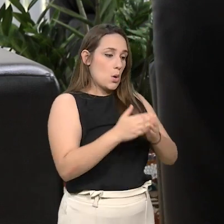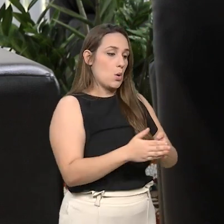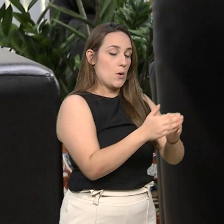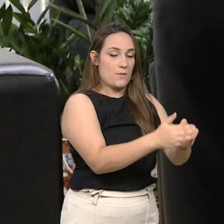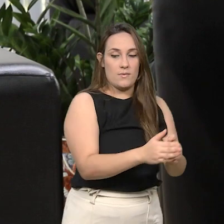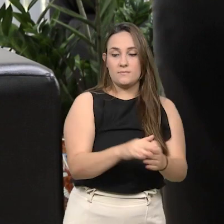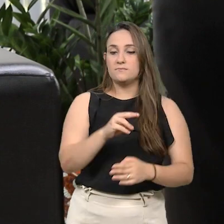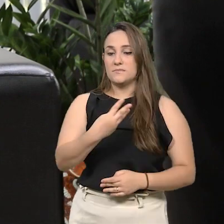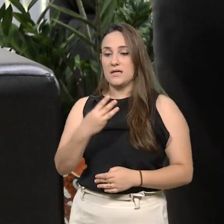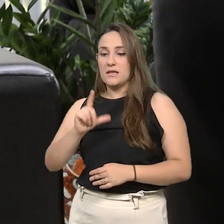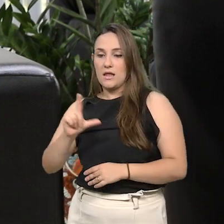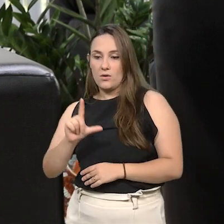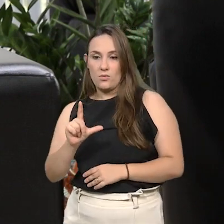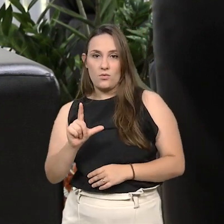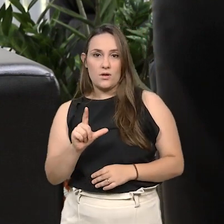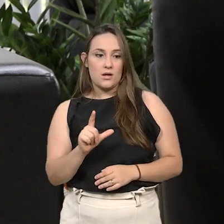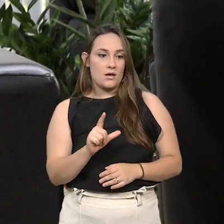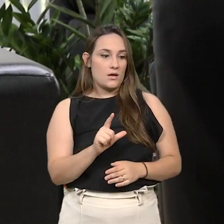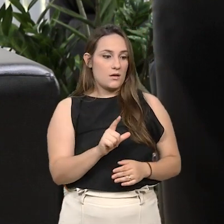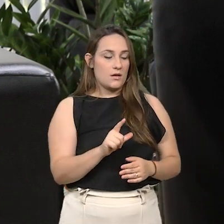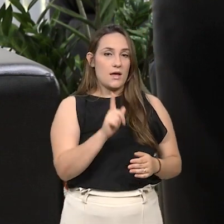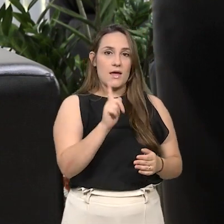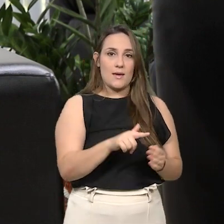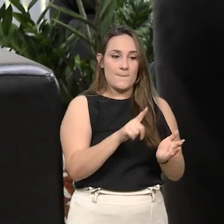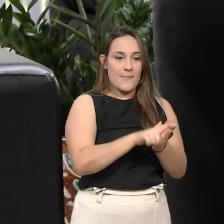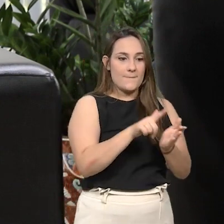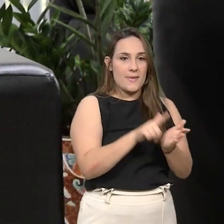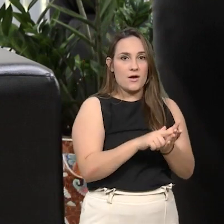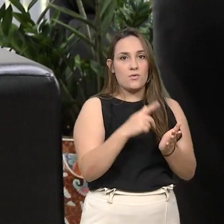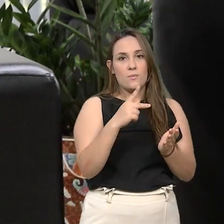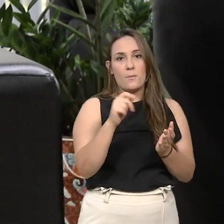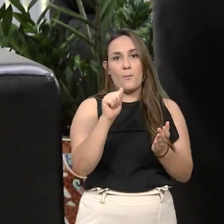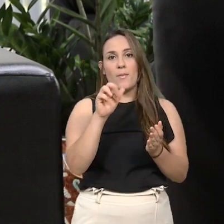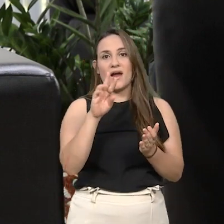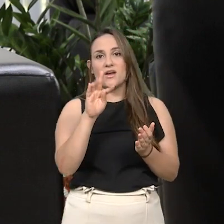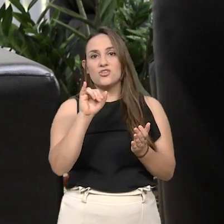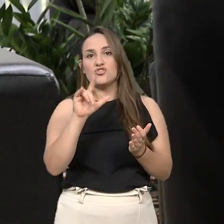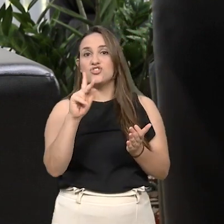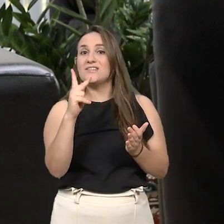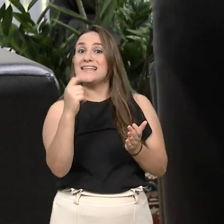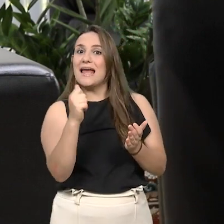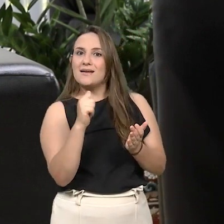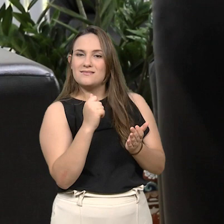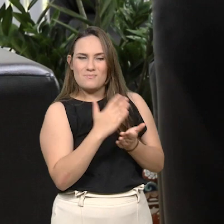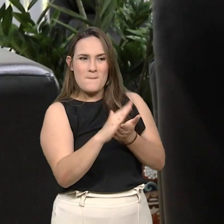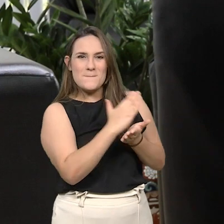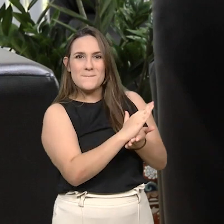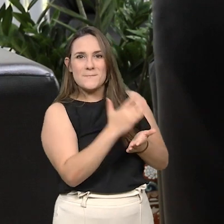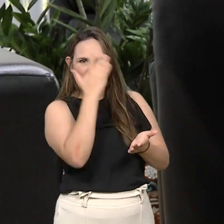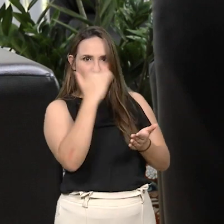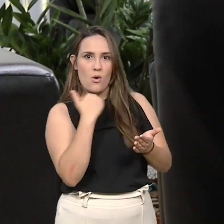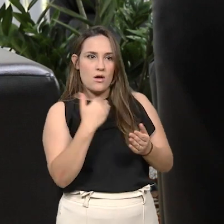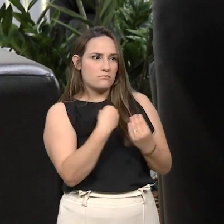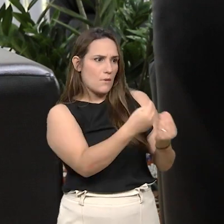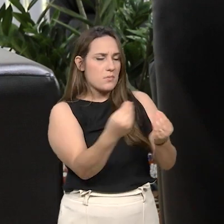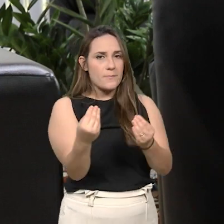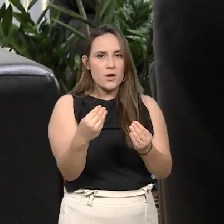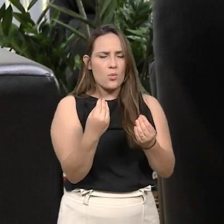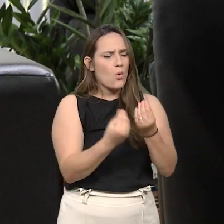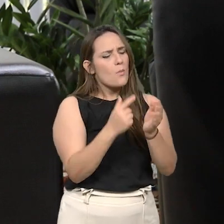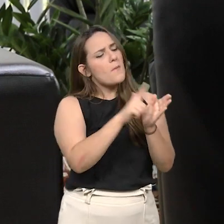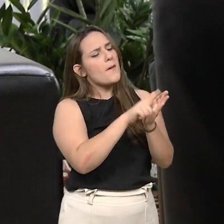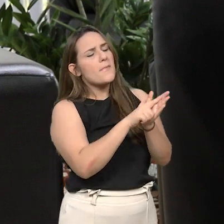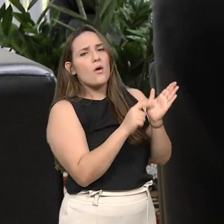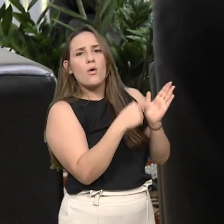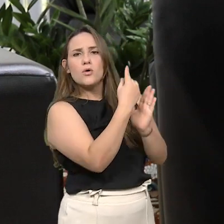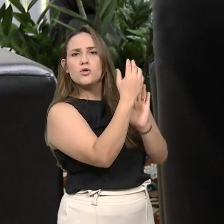se nós estamos em Três Lagoas, um formal de partilha tem que ser igual. Não é um formal de partilha de um jeito em Corumbá, do outro jeito em Três Lagoas. Então, ela